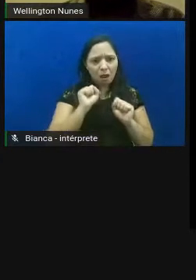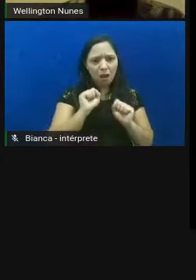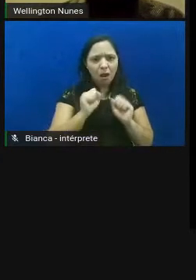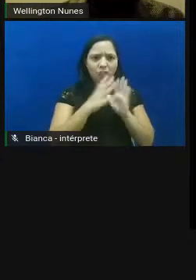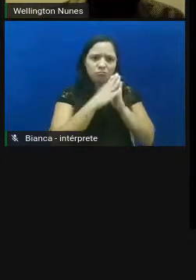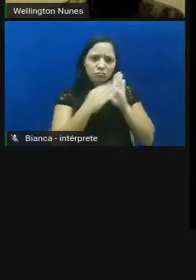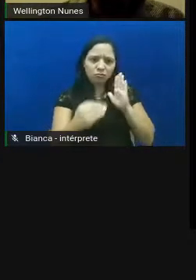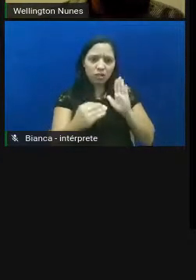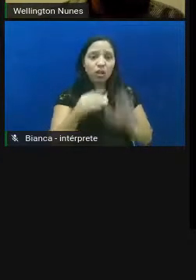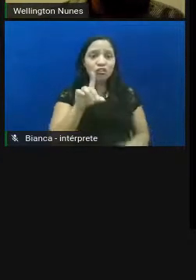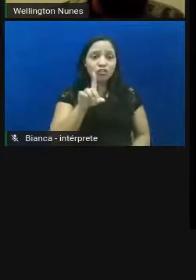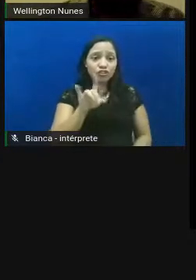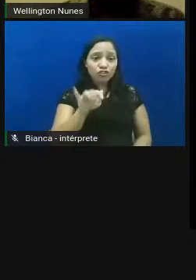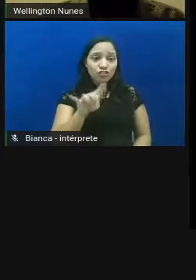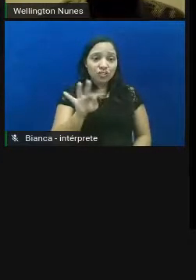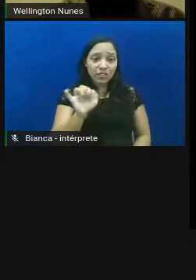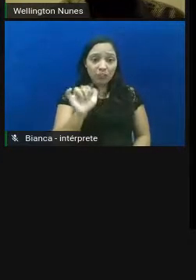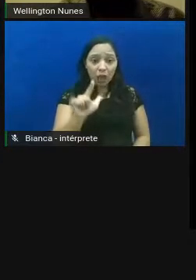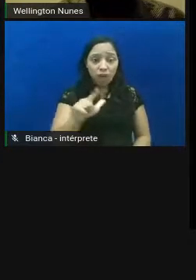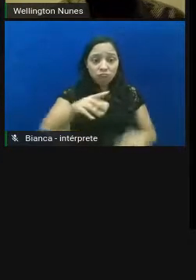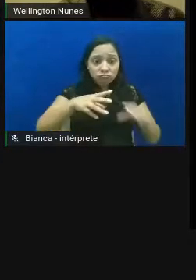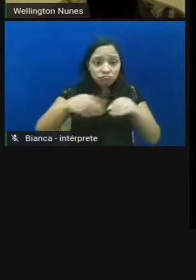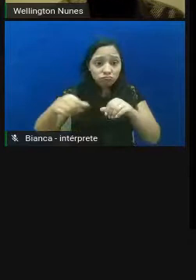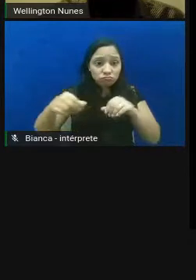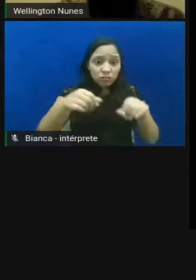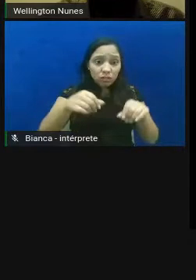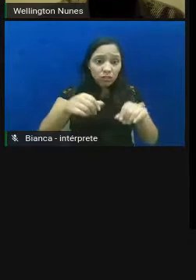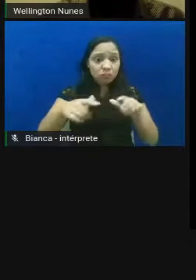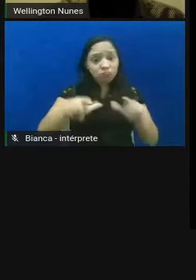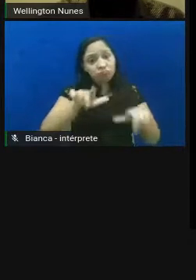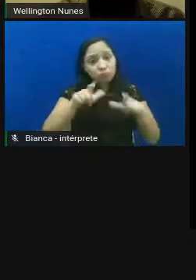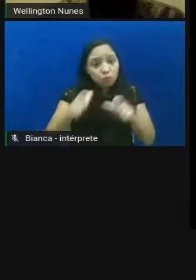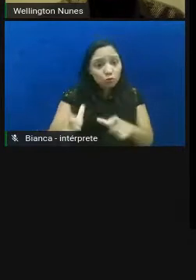terreno, seja de áreas urbanas ou áreas rurais.